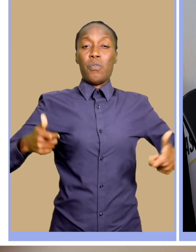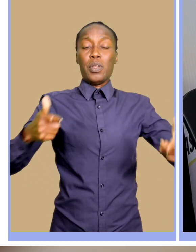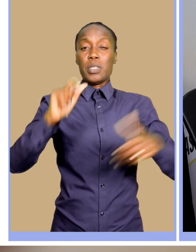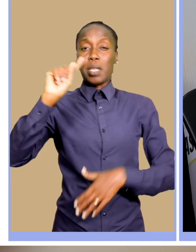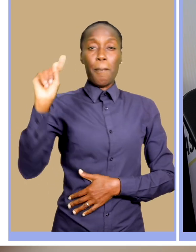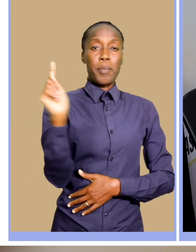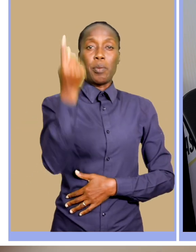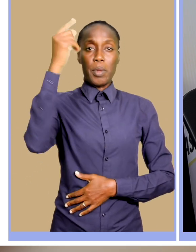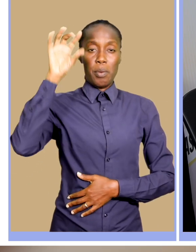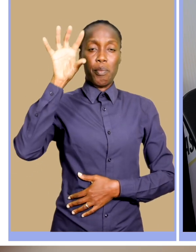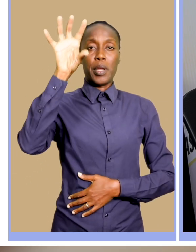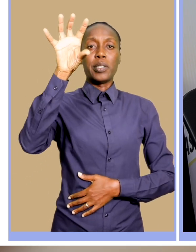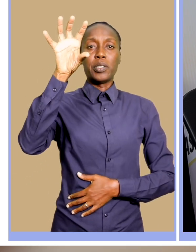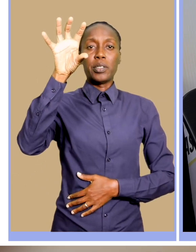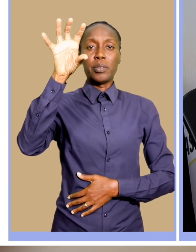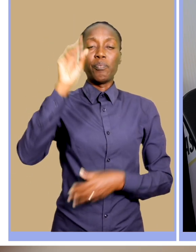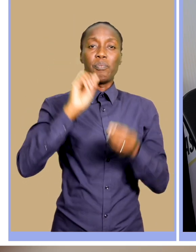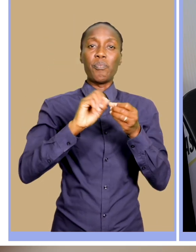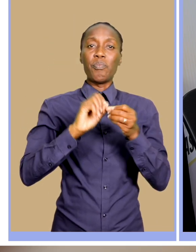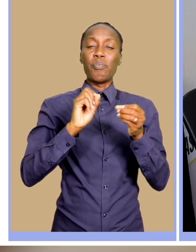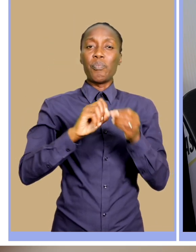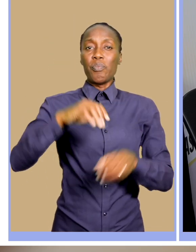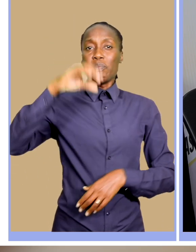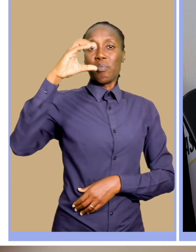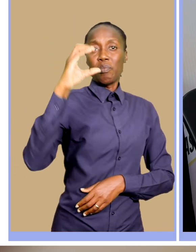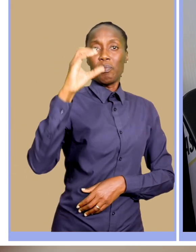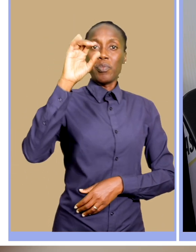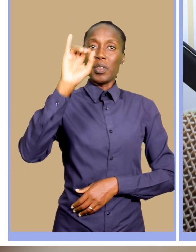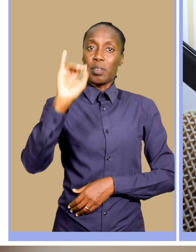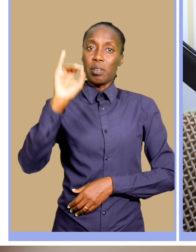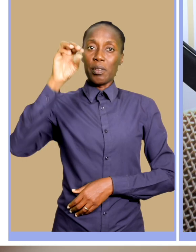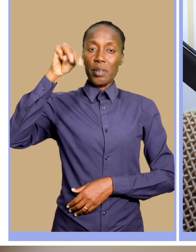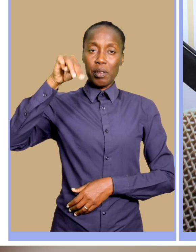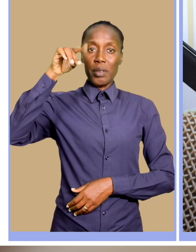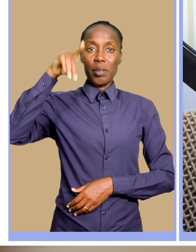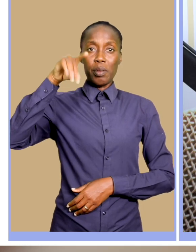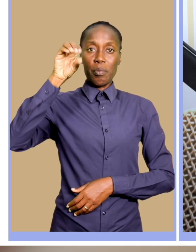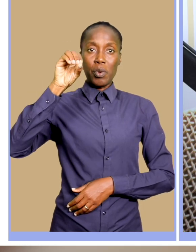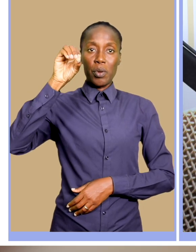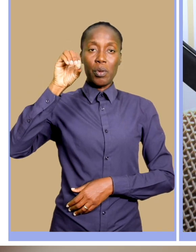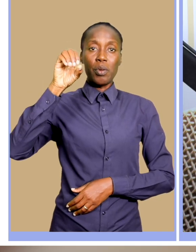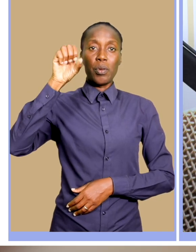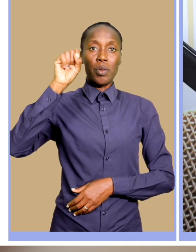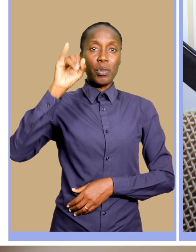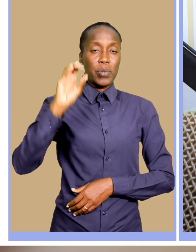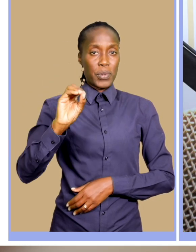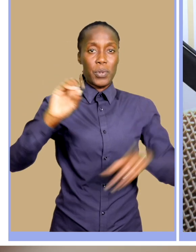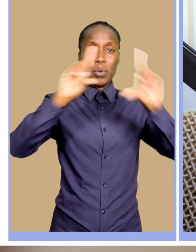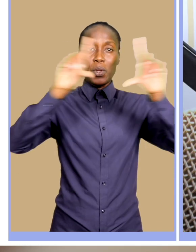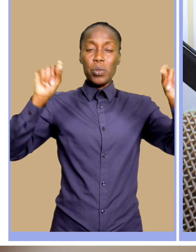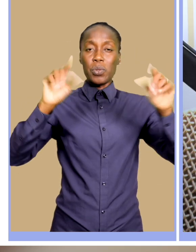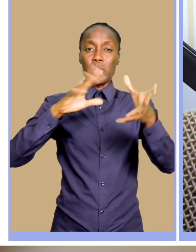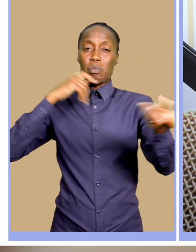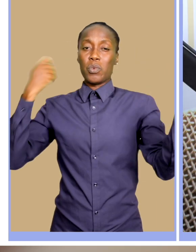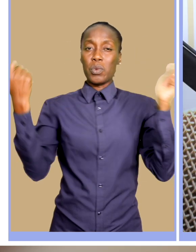era exatamente sobre o impacto das mudanças climáticas na saúde. Eu digo que este evento é marcante porque